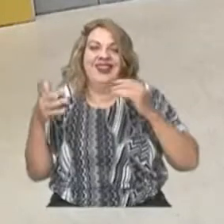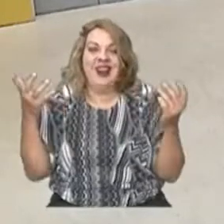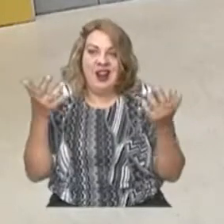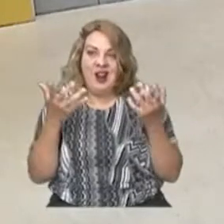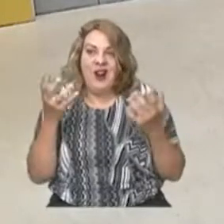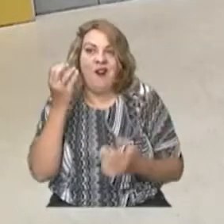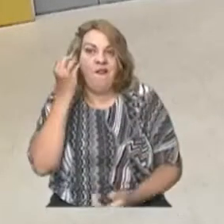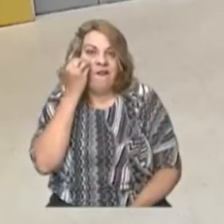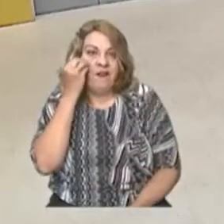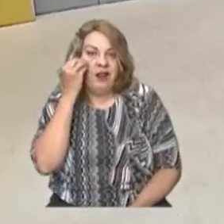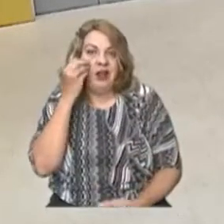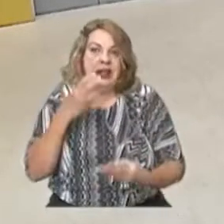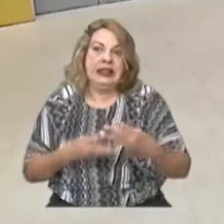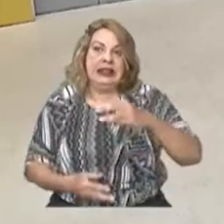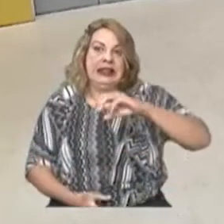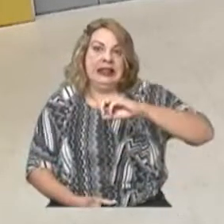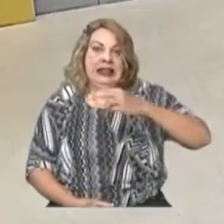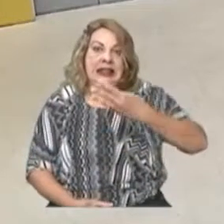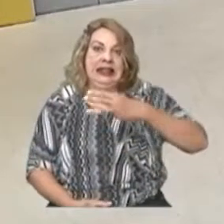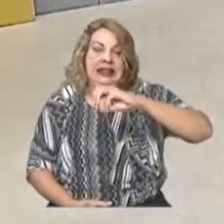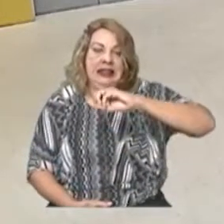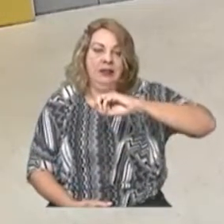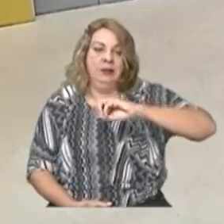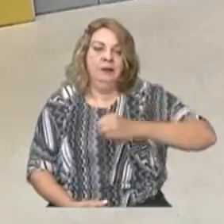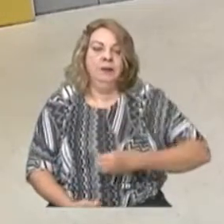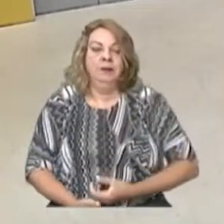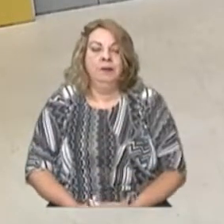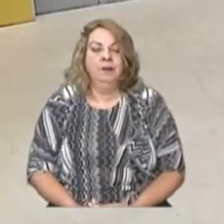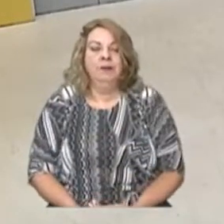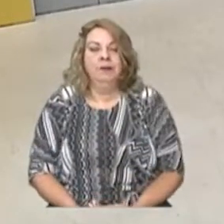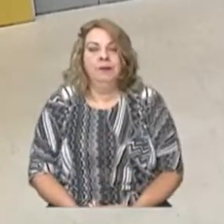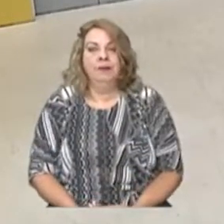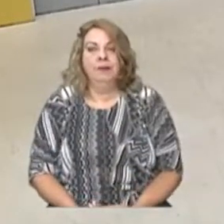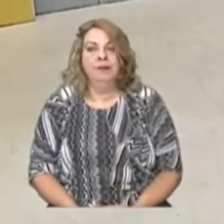decide? Número 30, decide já que o número 30...